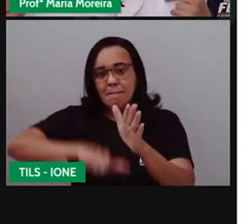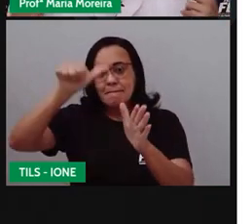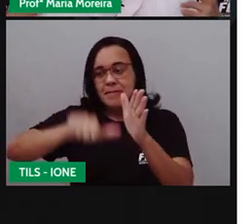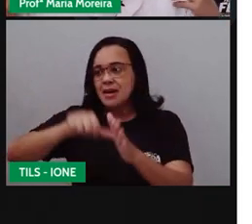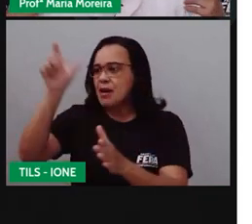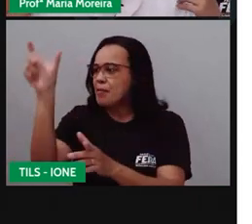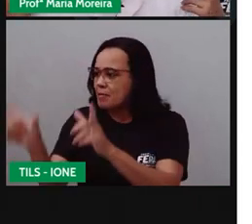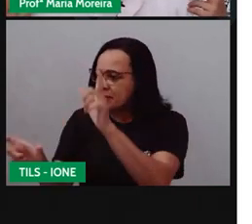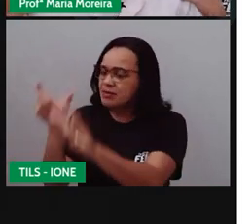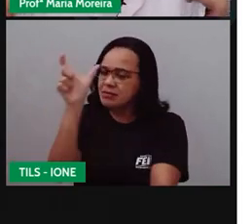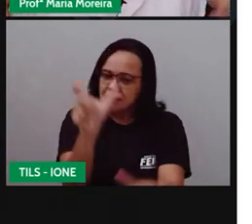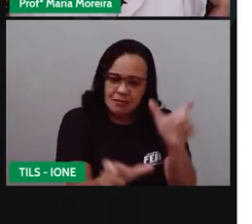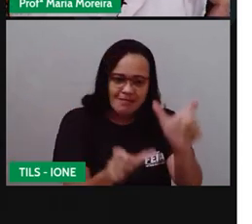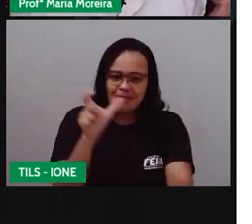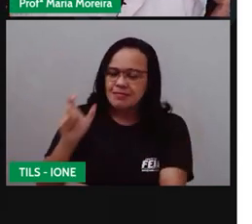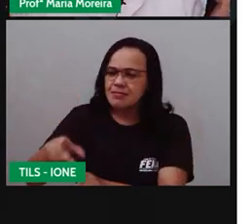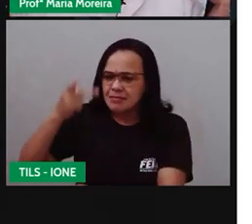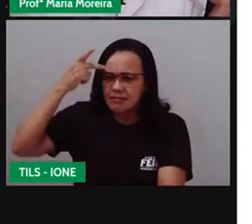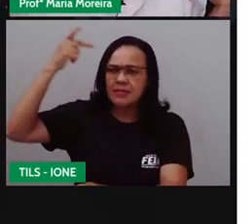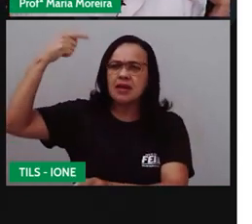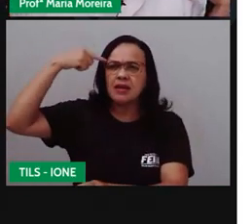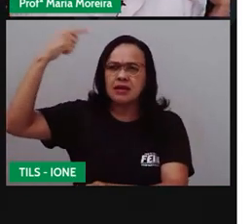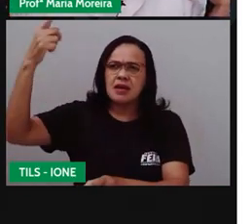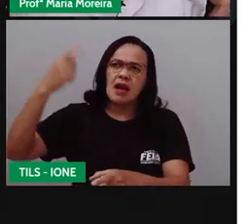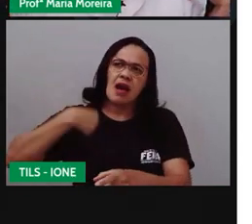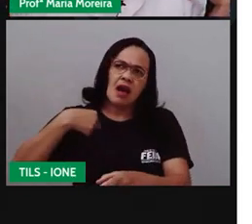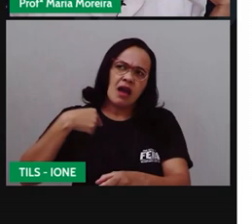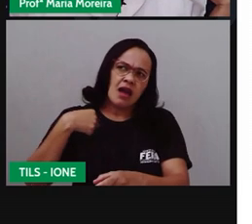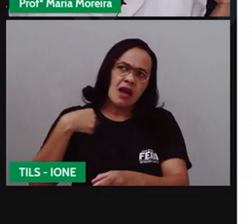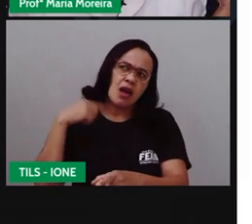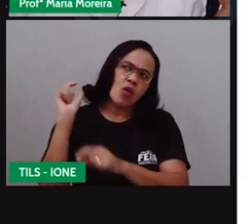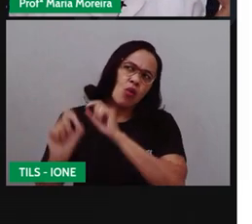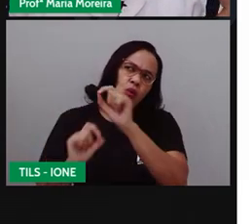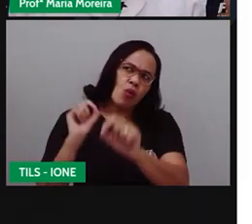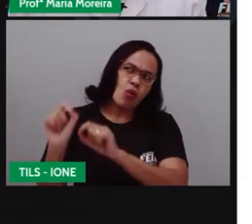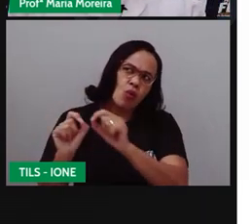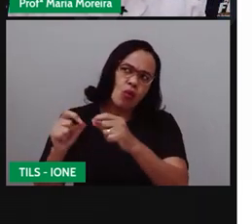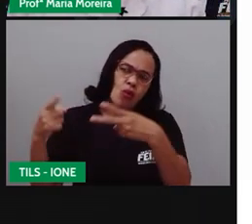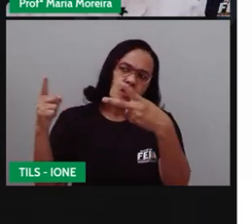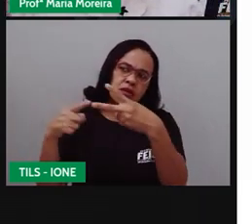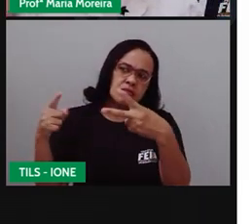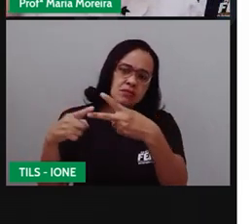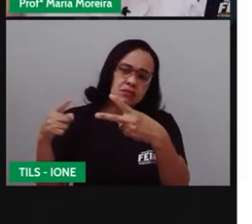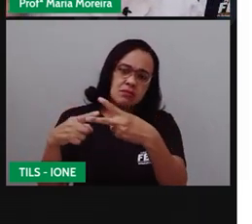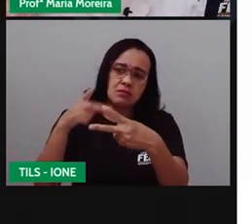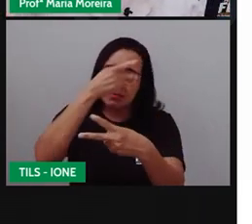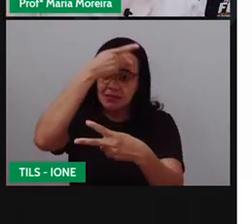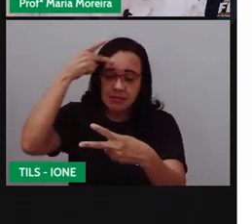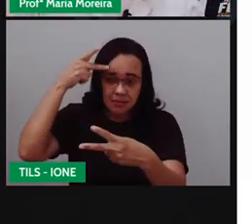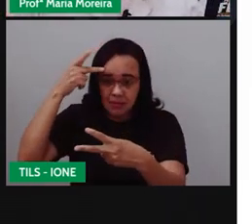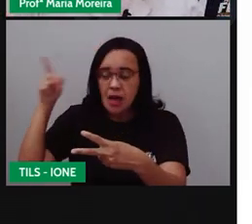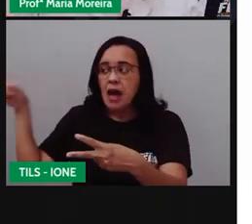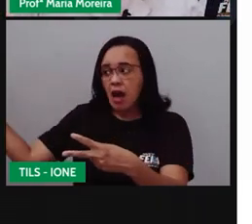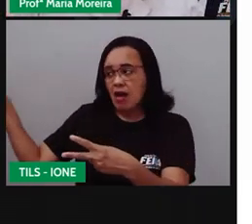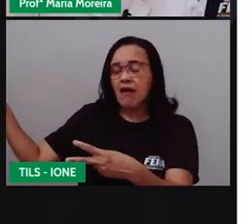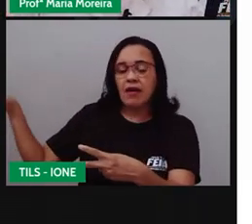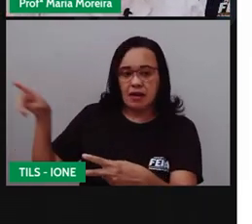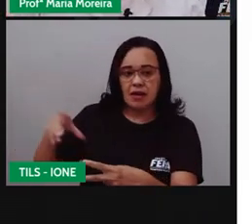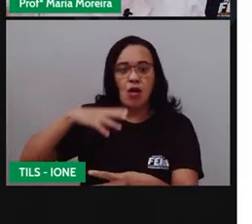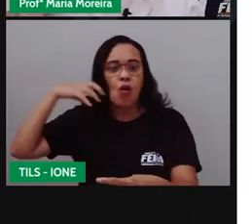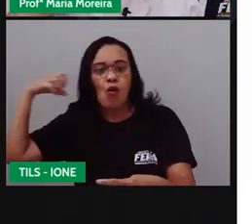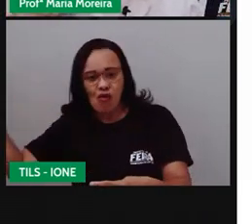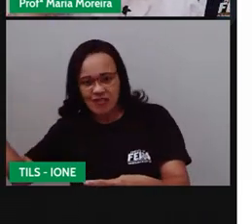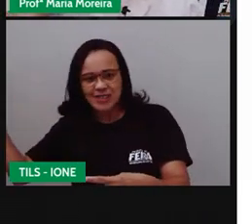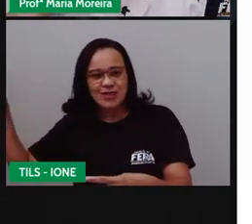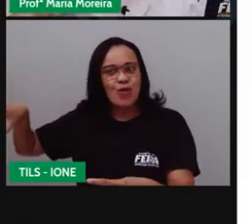pessoa, né? Vamos pensar aqui, sou eu. A segunda pessoa é aquela que está me escutando.